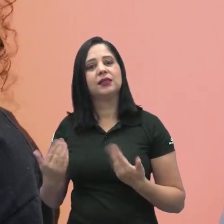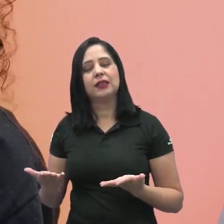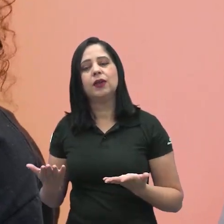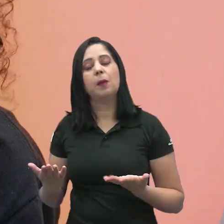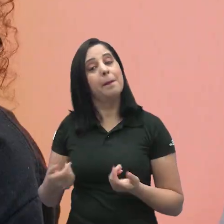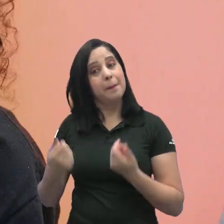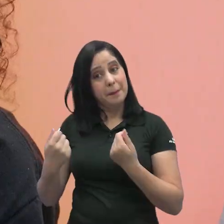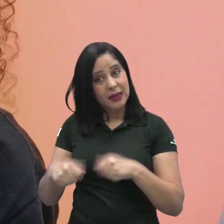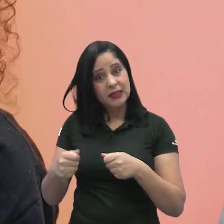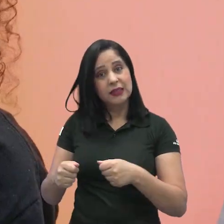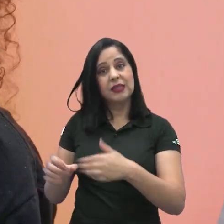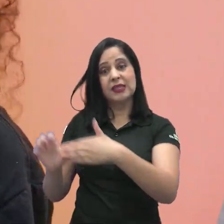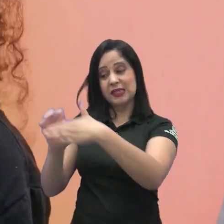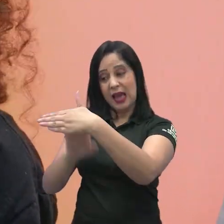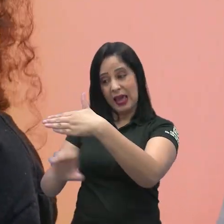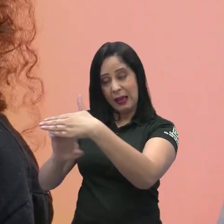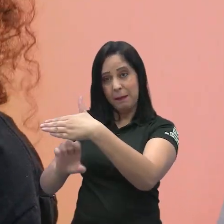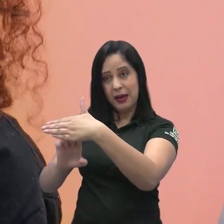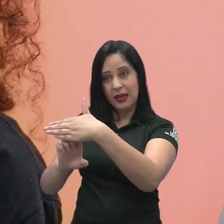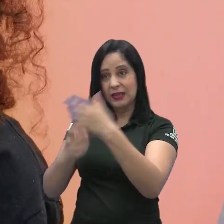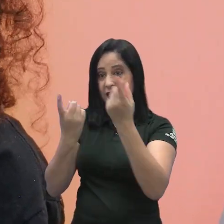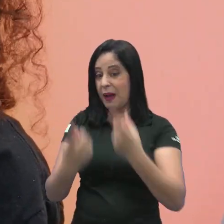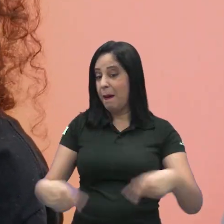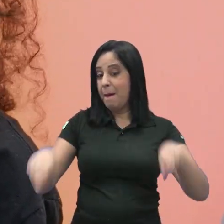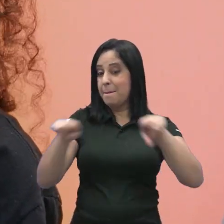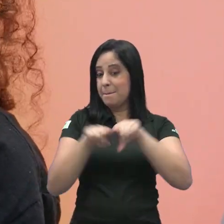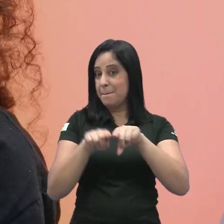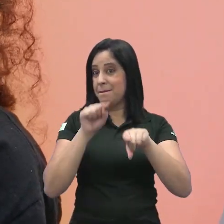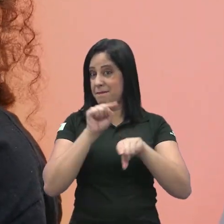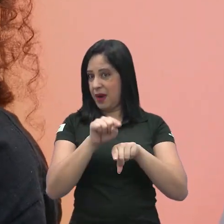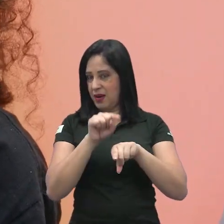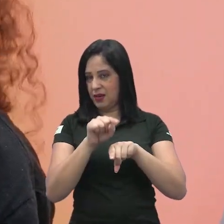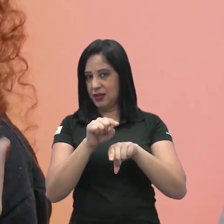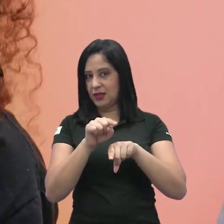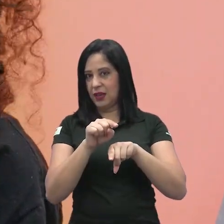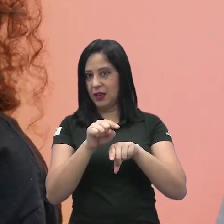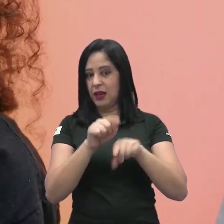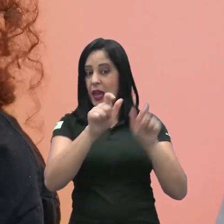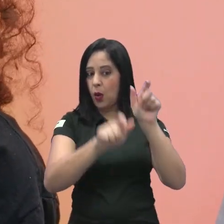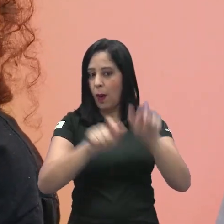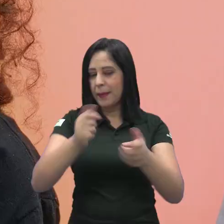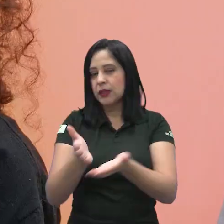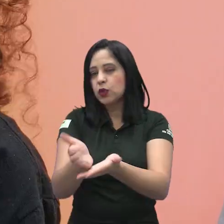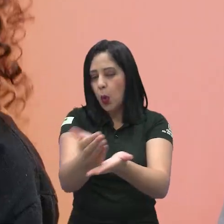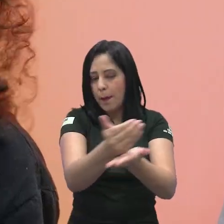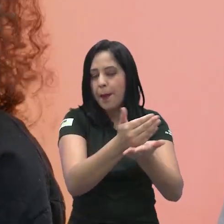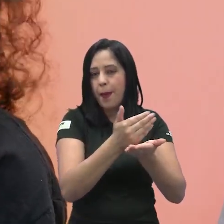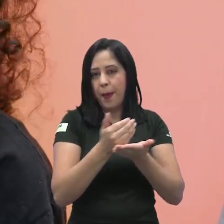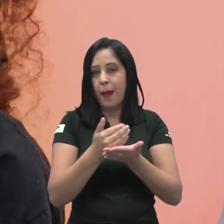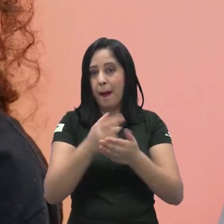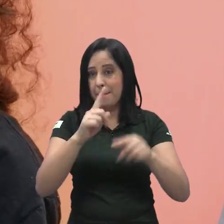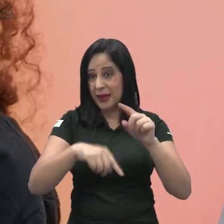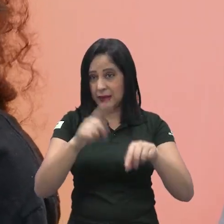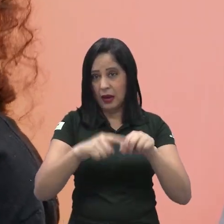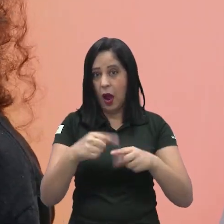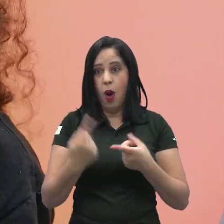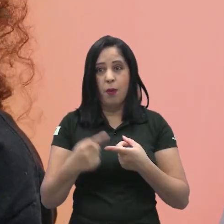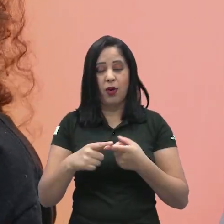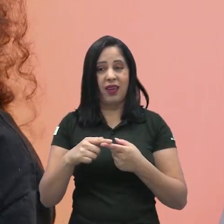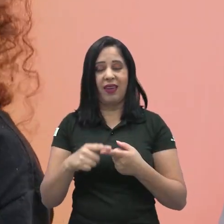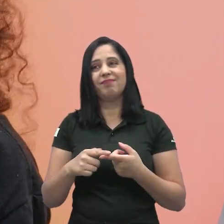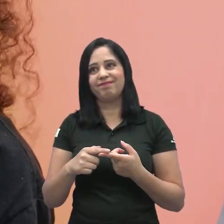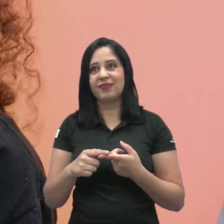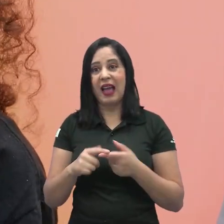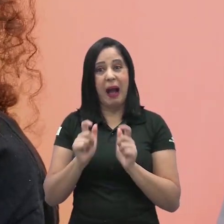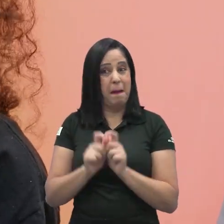que é necessário que exista aí parceria entre essas grandes marcas com coletores de resíduos, porque a maior parte das roupas, infelizmente,